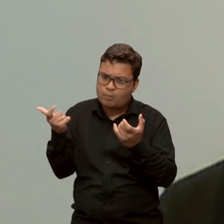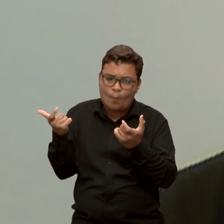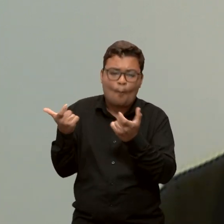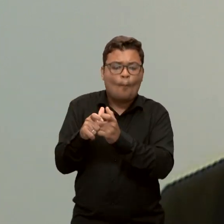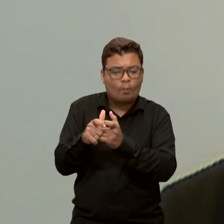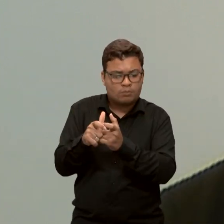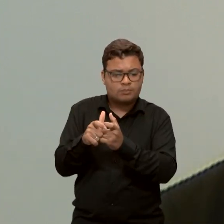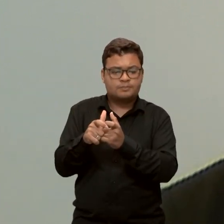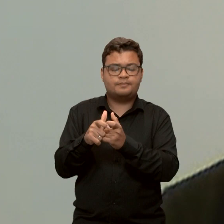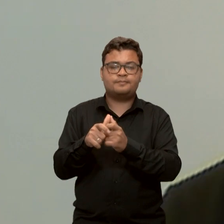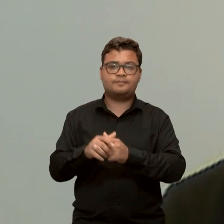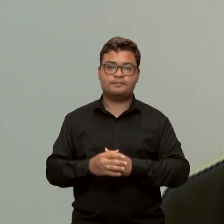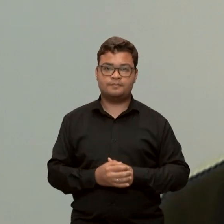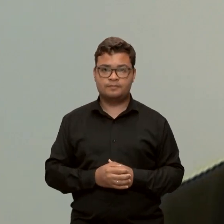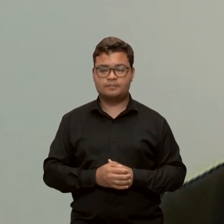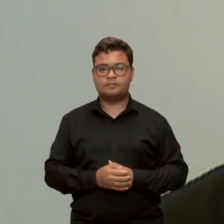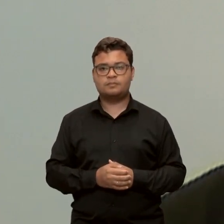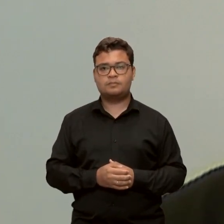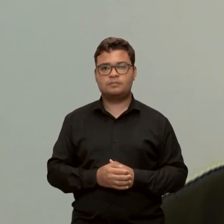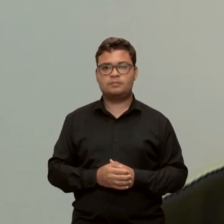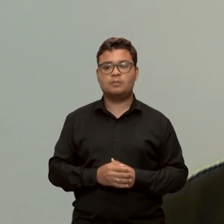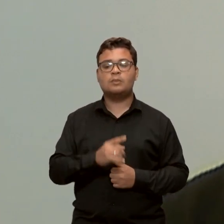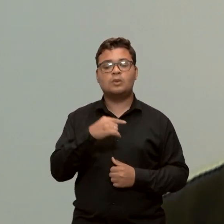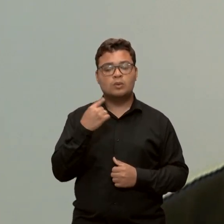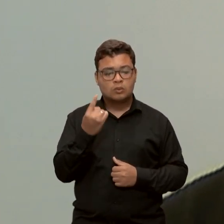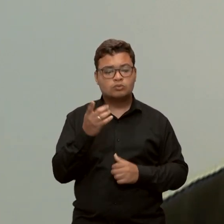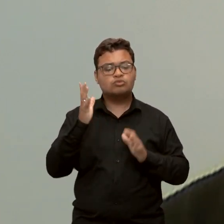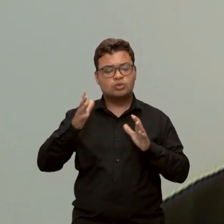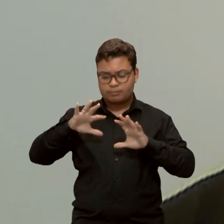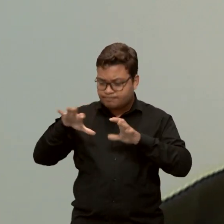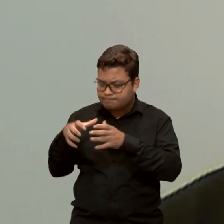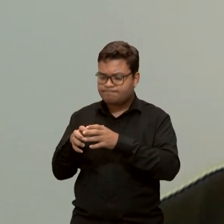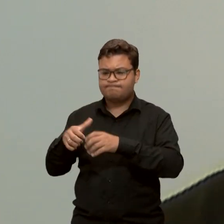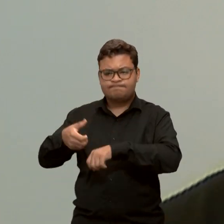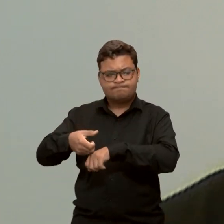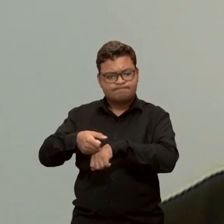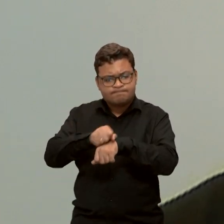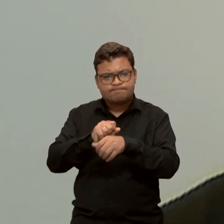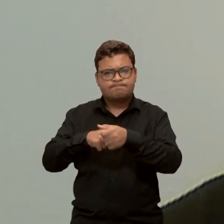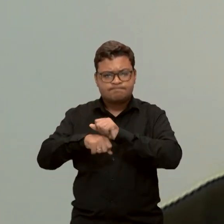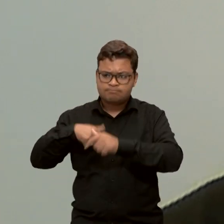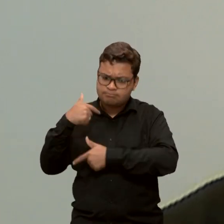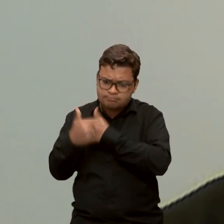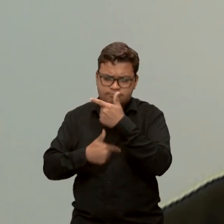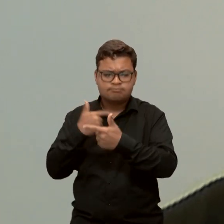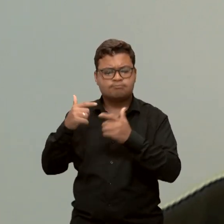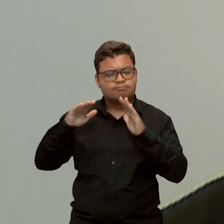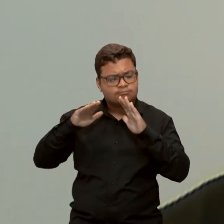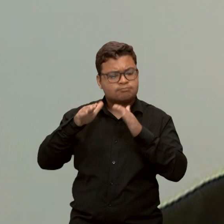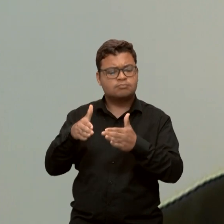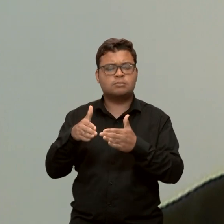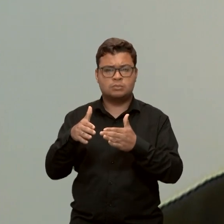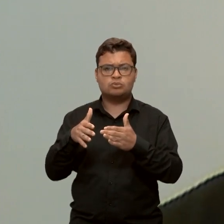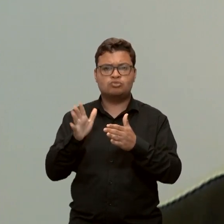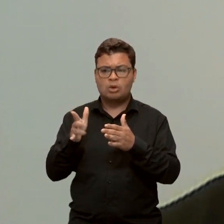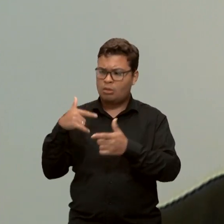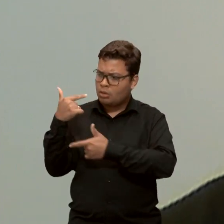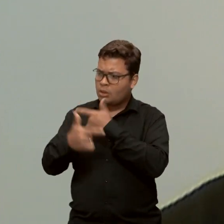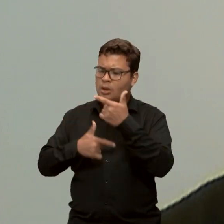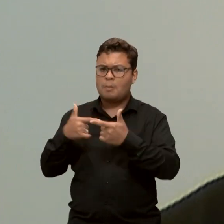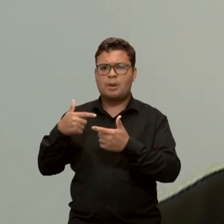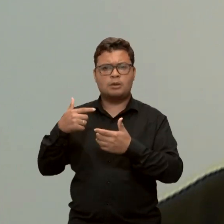participação do mosquito na transmissão. Então, todo o controle dessas doenças, elas estão voltadas realmente no